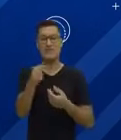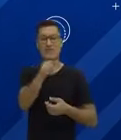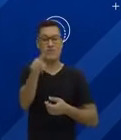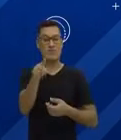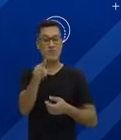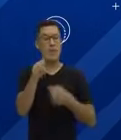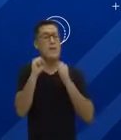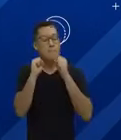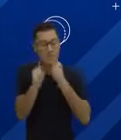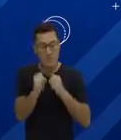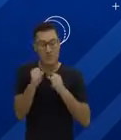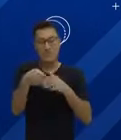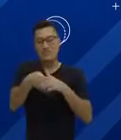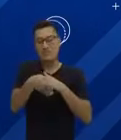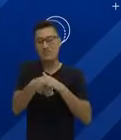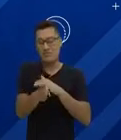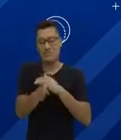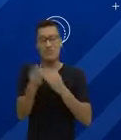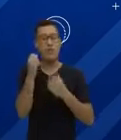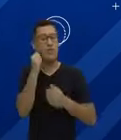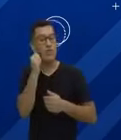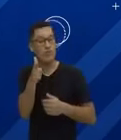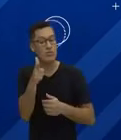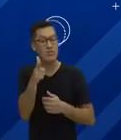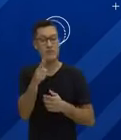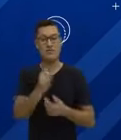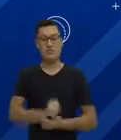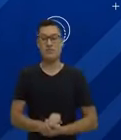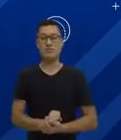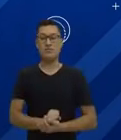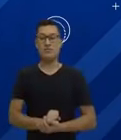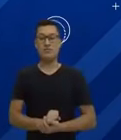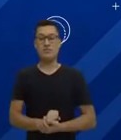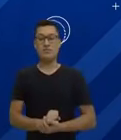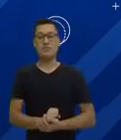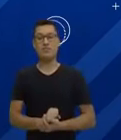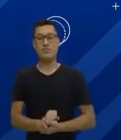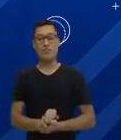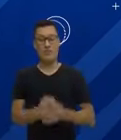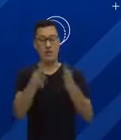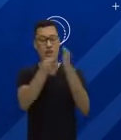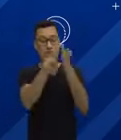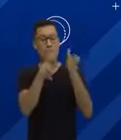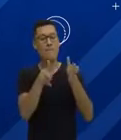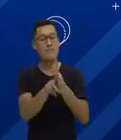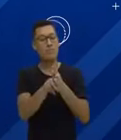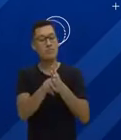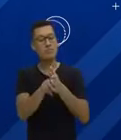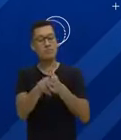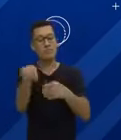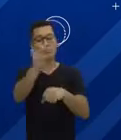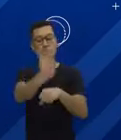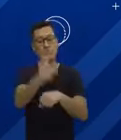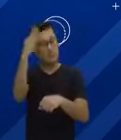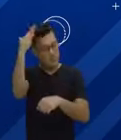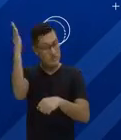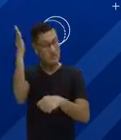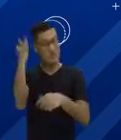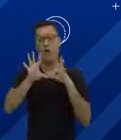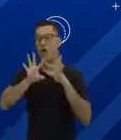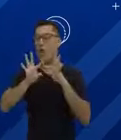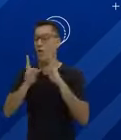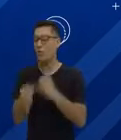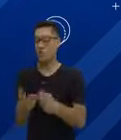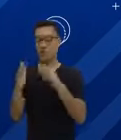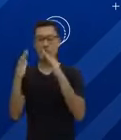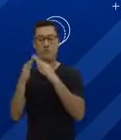ter acesso a isso, garantindo assim, né, o projeto do Estado do Pará, Todos em Casa